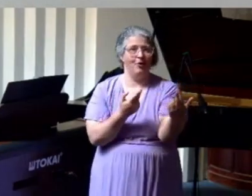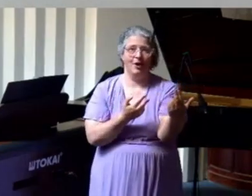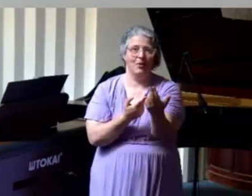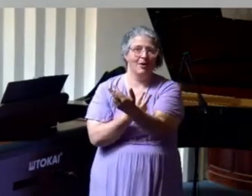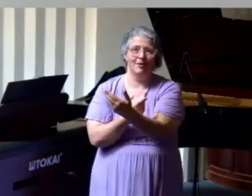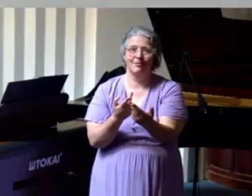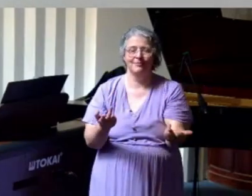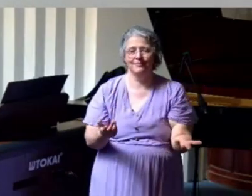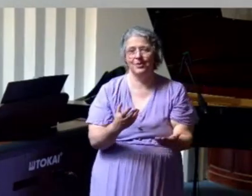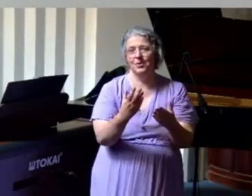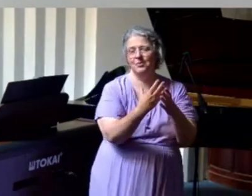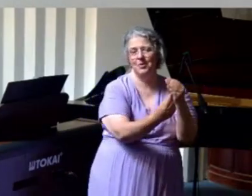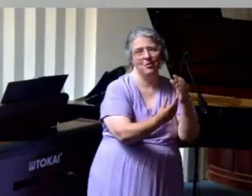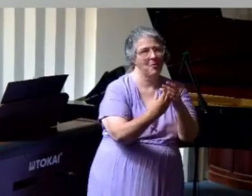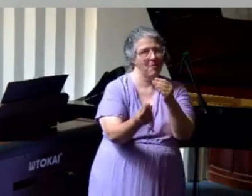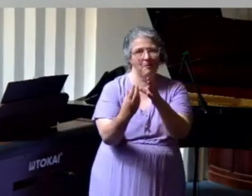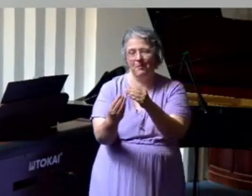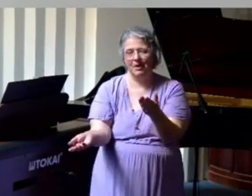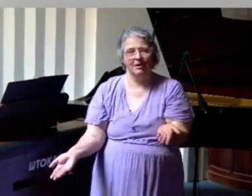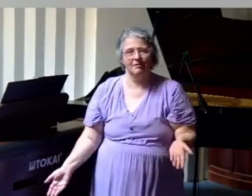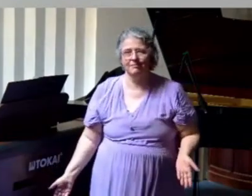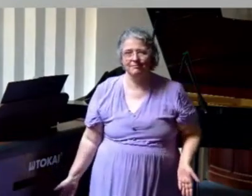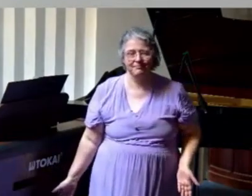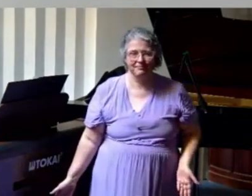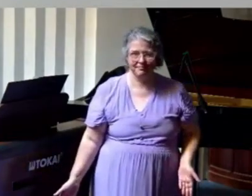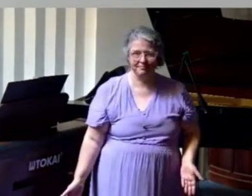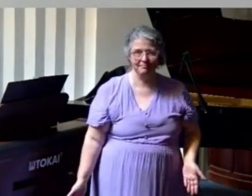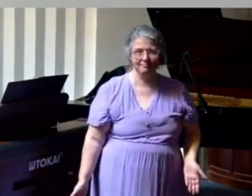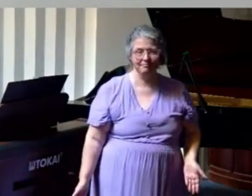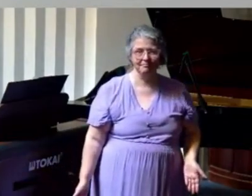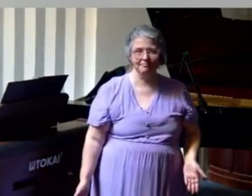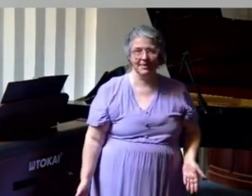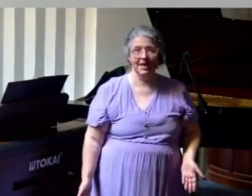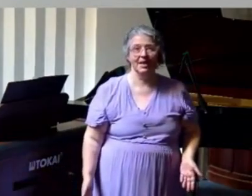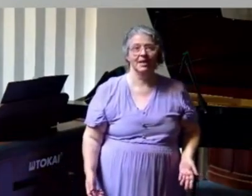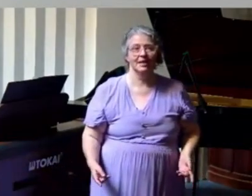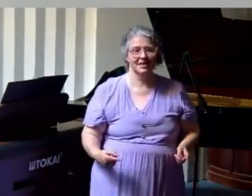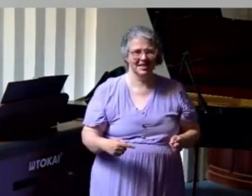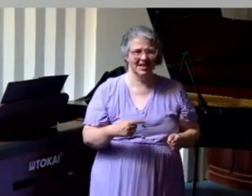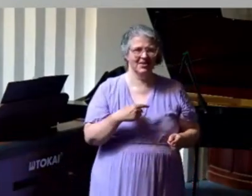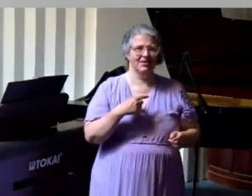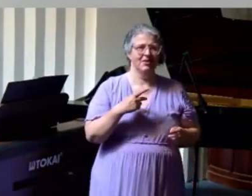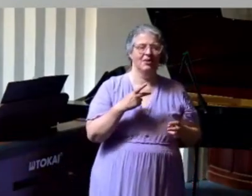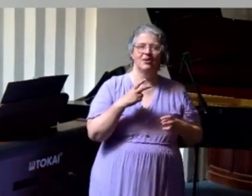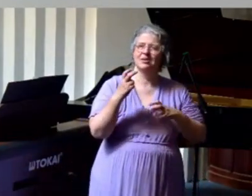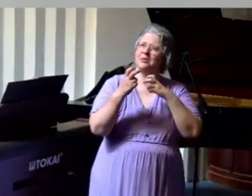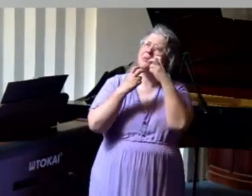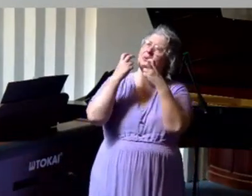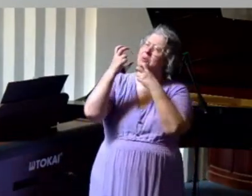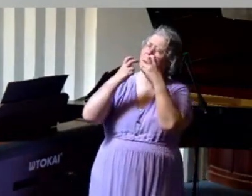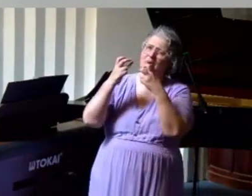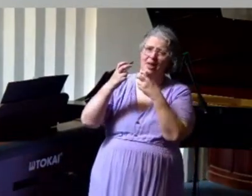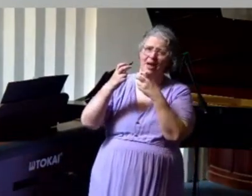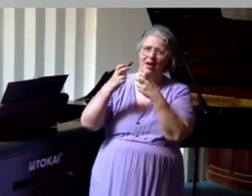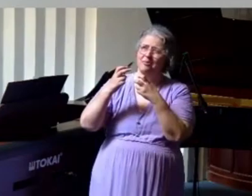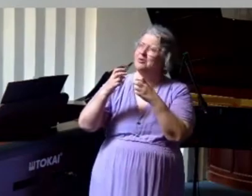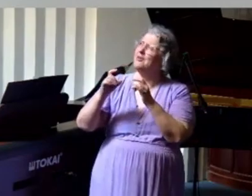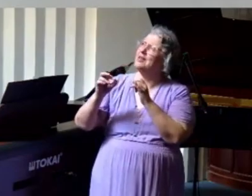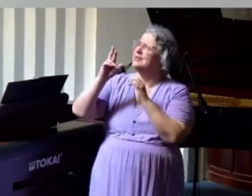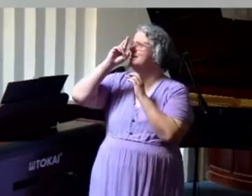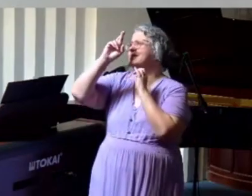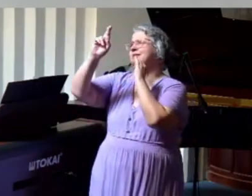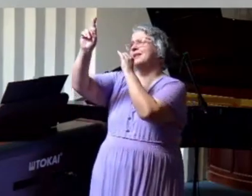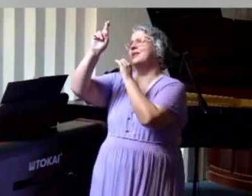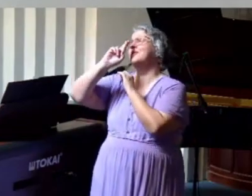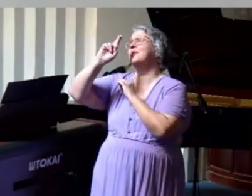este povo me honra com os lábios, mas o seu coração está longe de mim. Os lábios dizem, Senhor